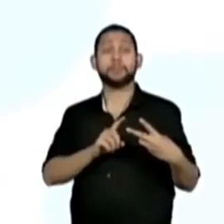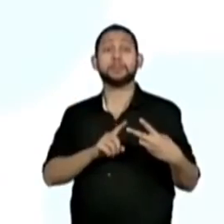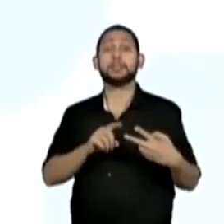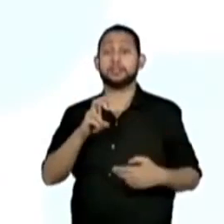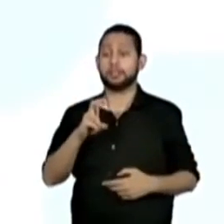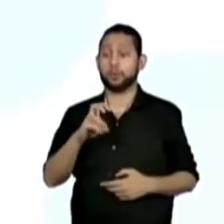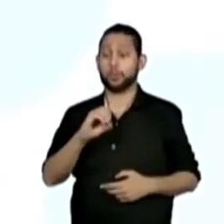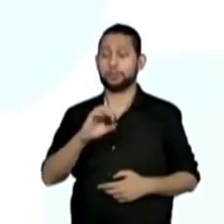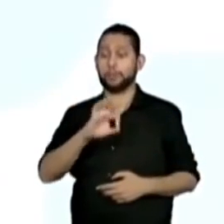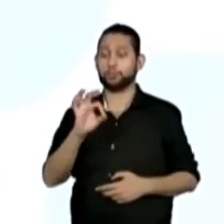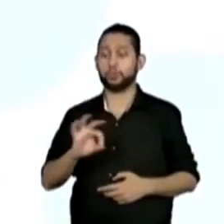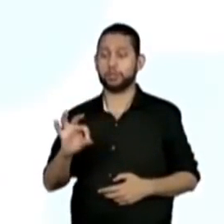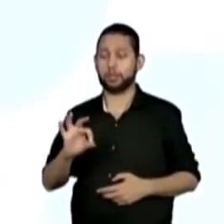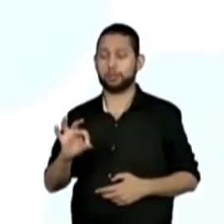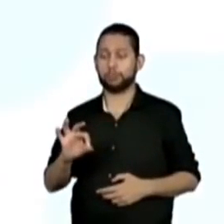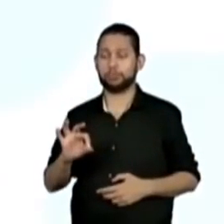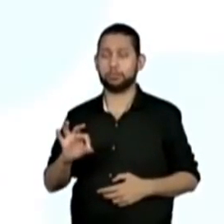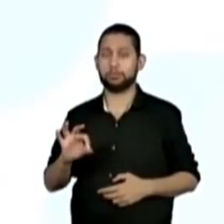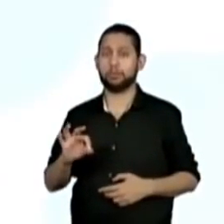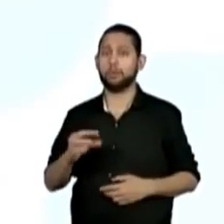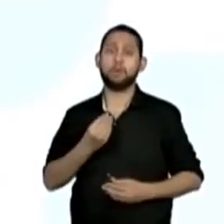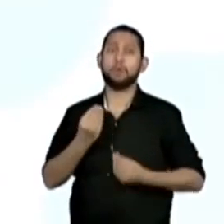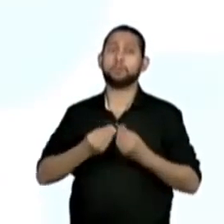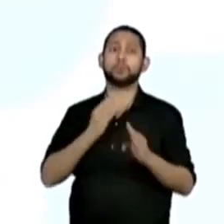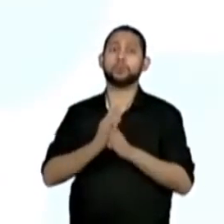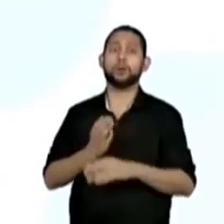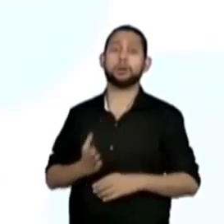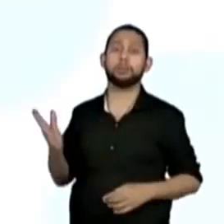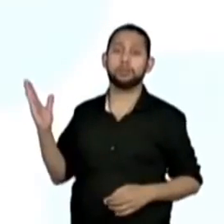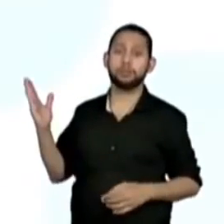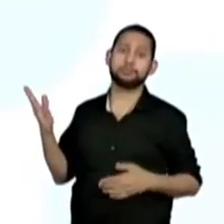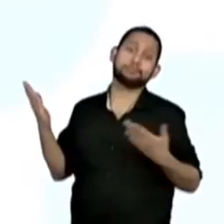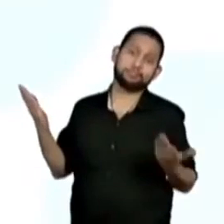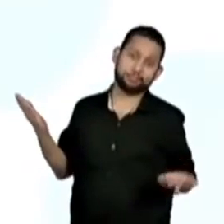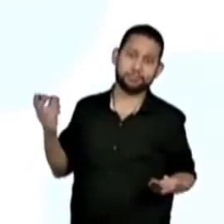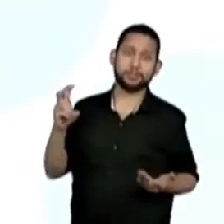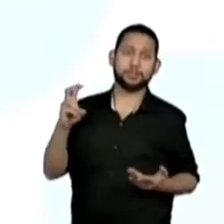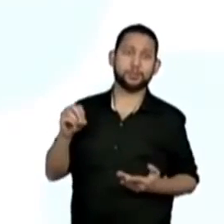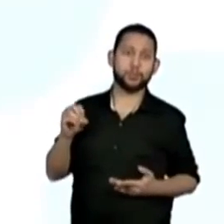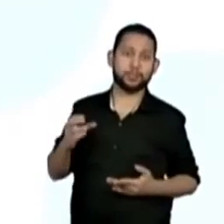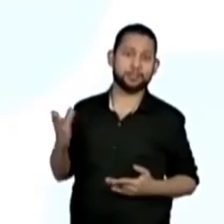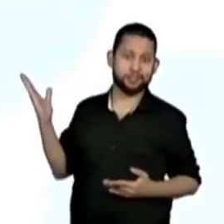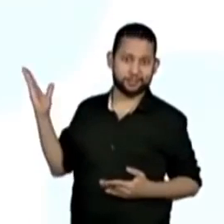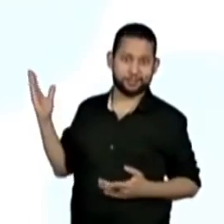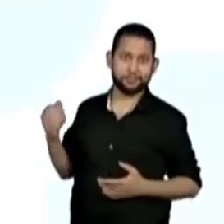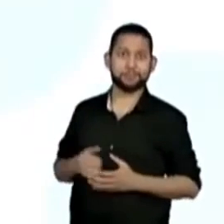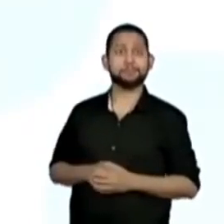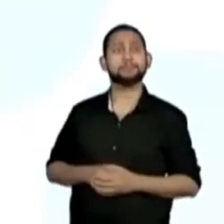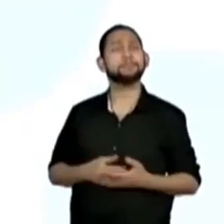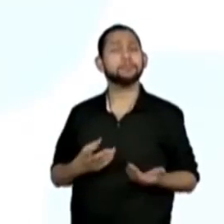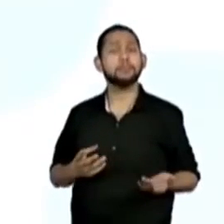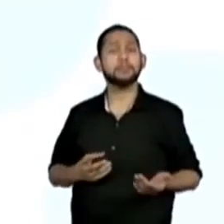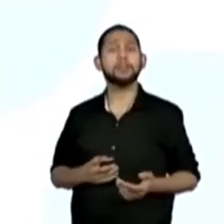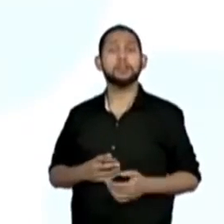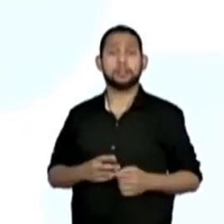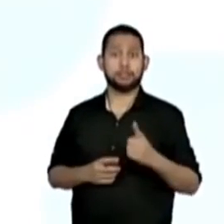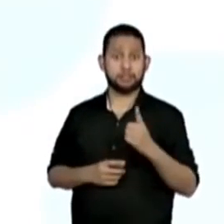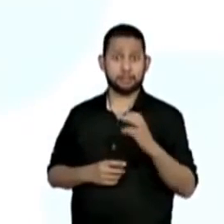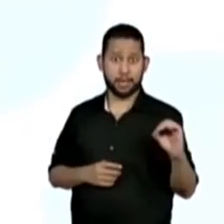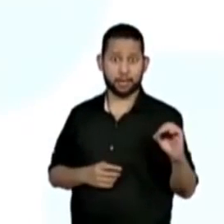100 que é a metade vocês vão ter qual valor 50 pensem em